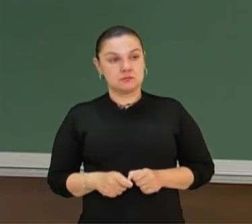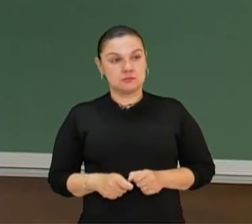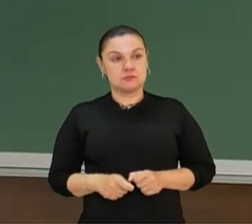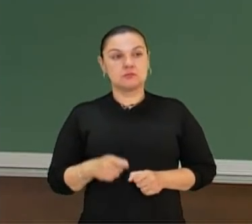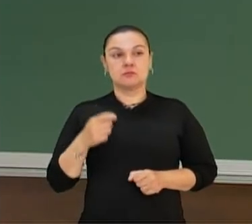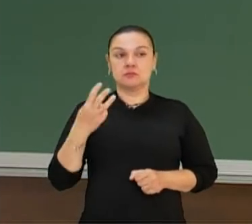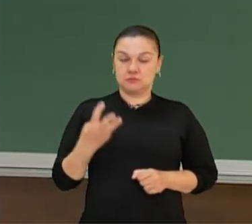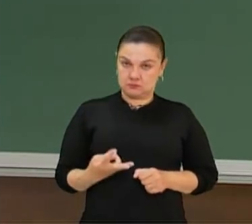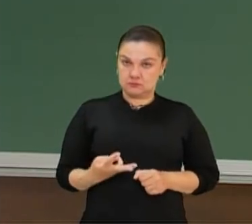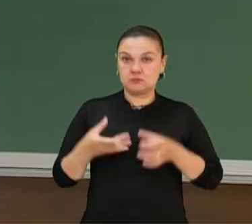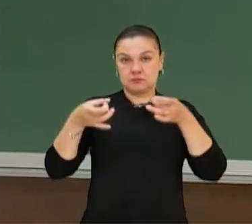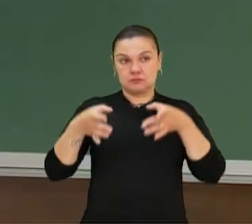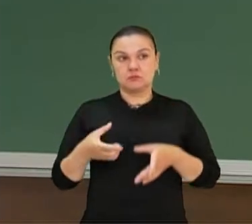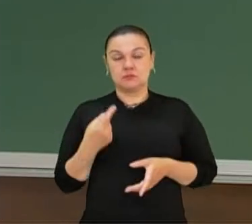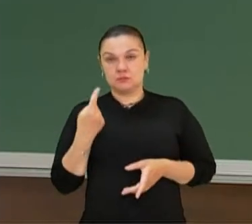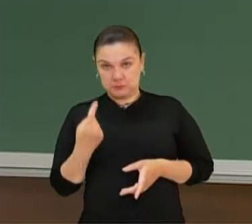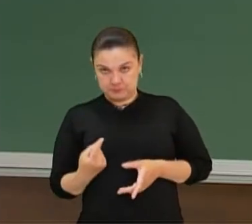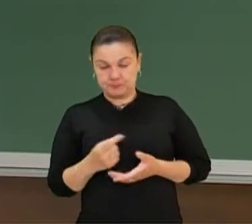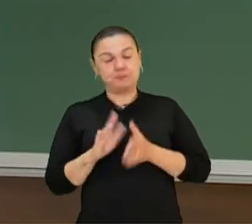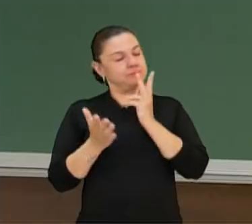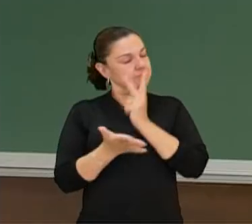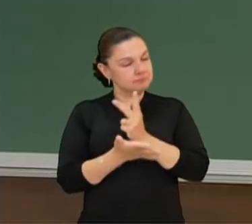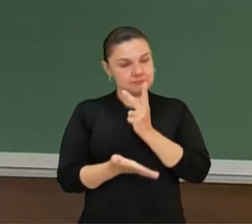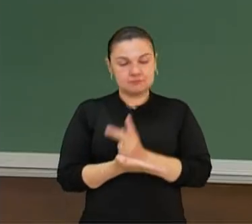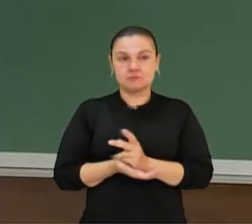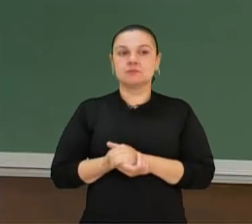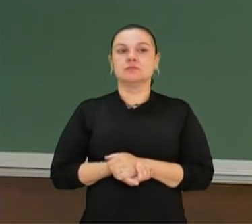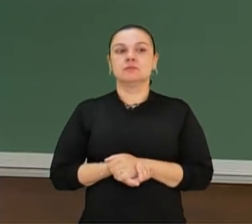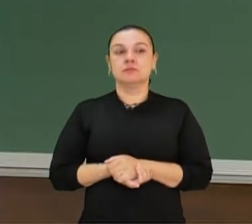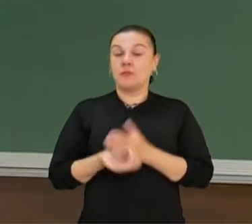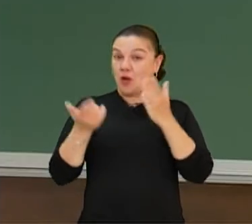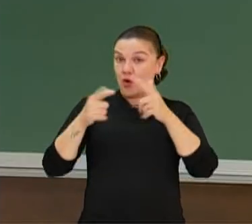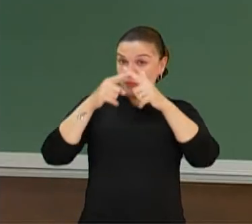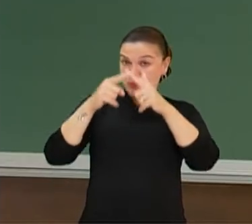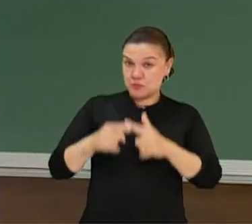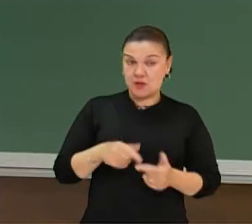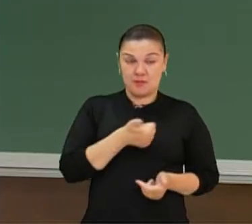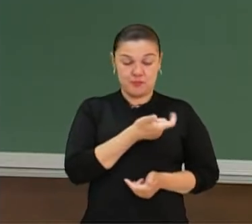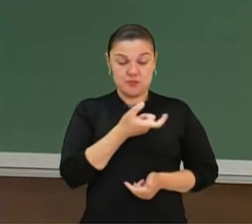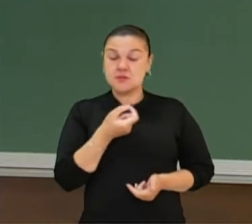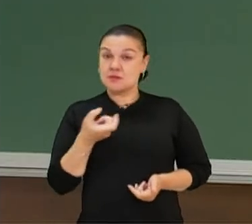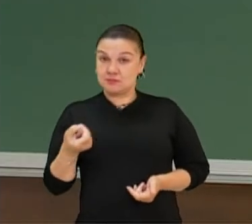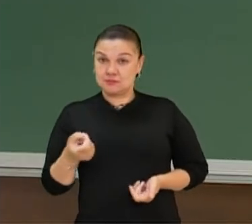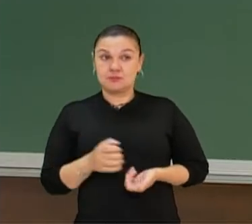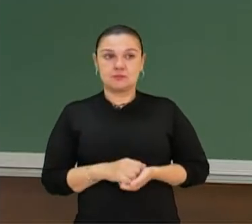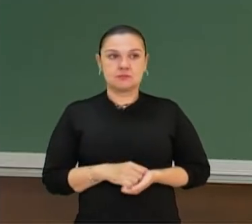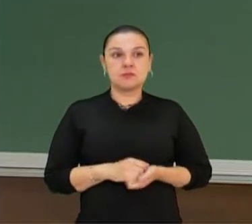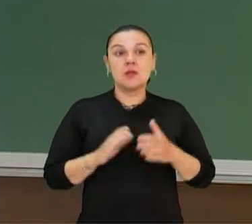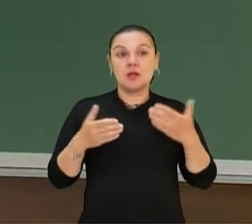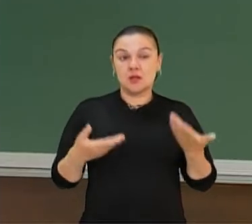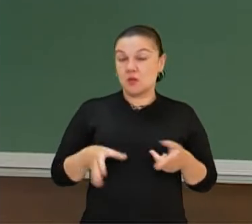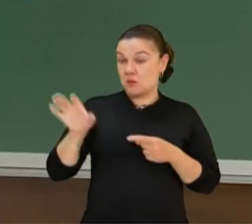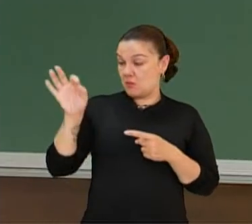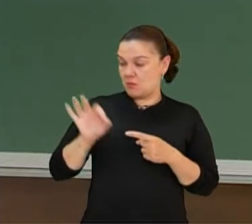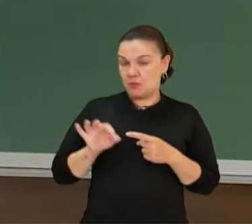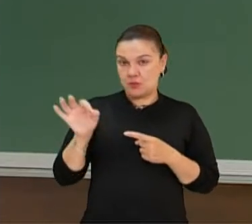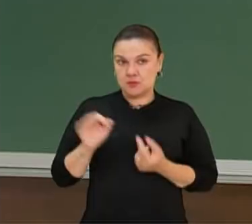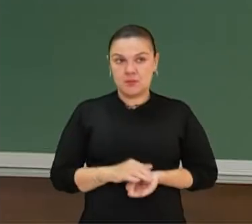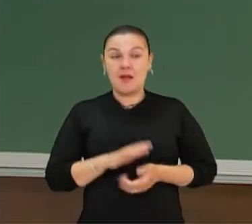dá 3 e sobra 1, tá bom? Agora, vou multiplicar isso por 100. Então, a probabilidade em porcentagem